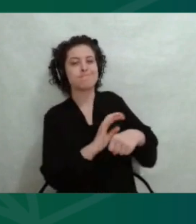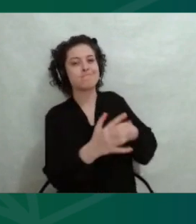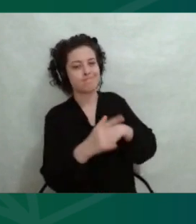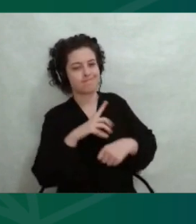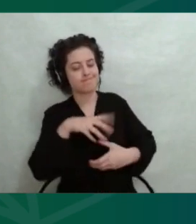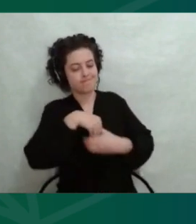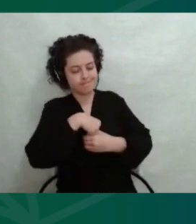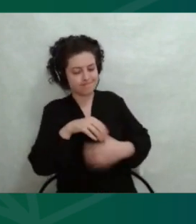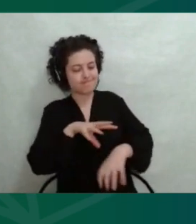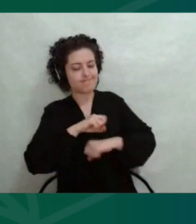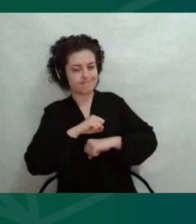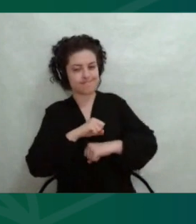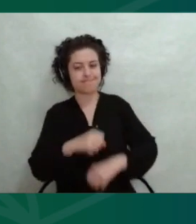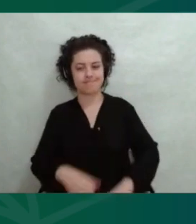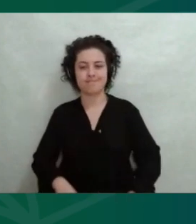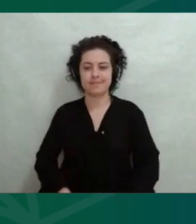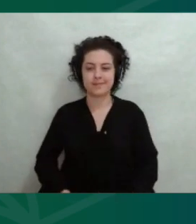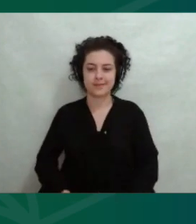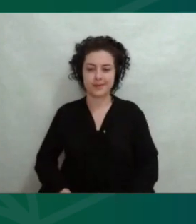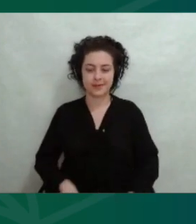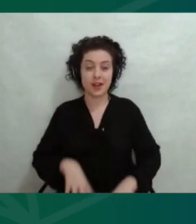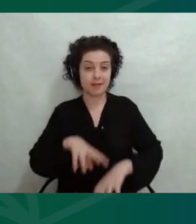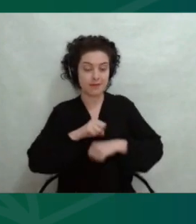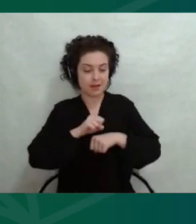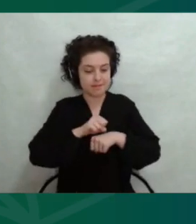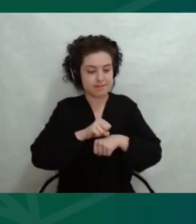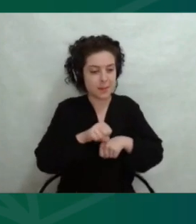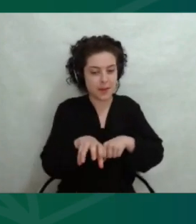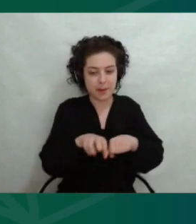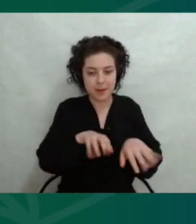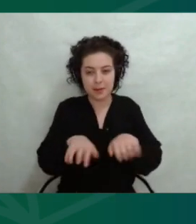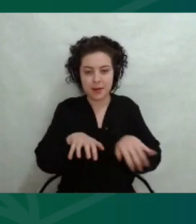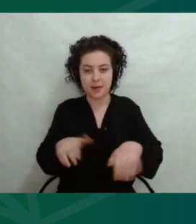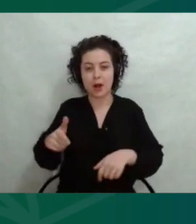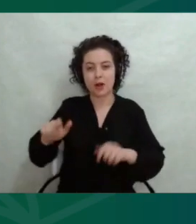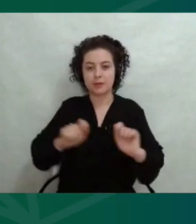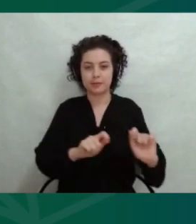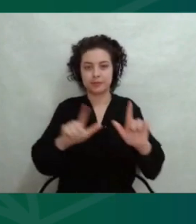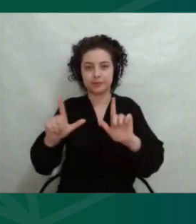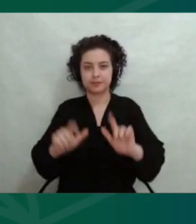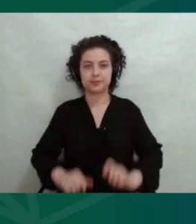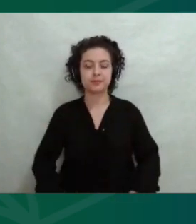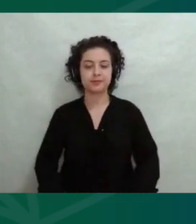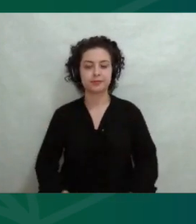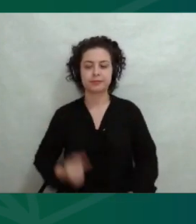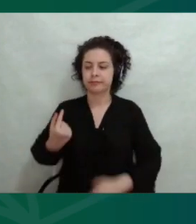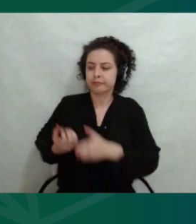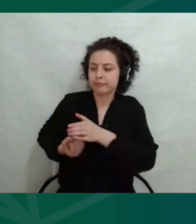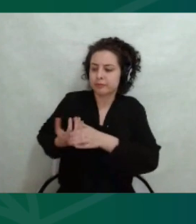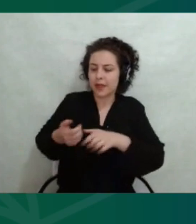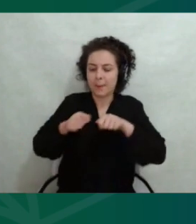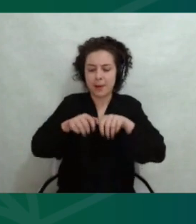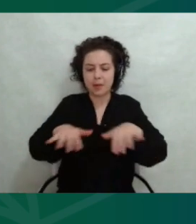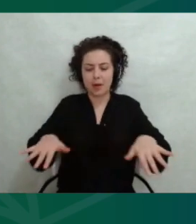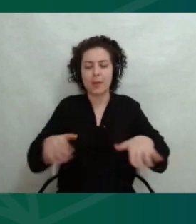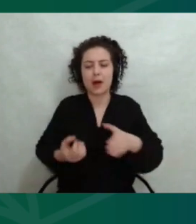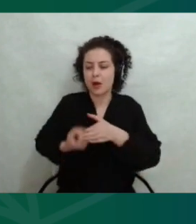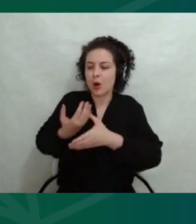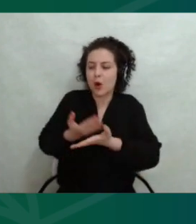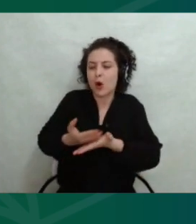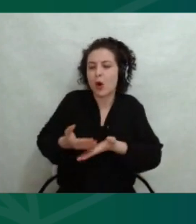passar? Bom, a origem... Próximo, por favor. Isso. A origem desse surto, né, ele se inicia